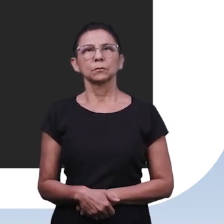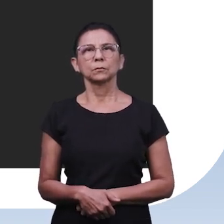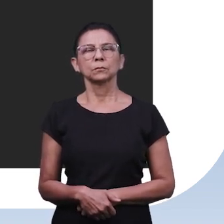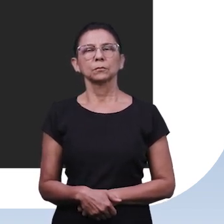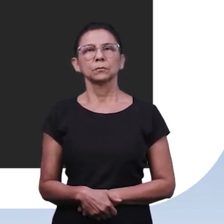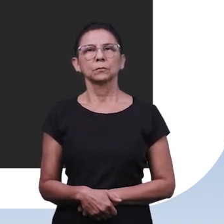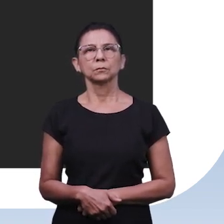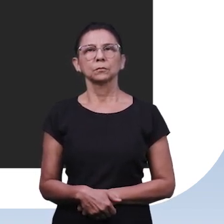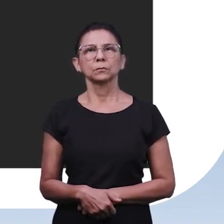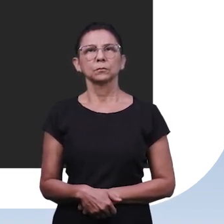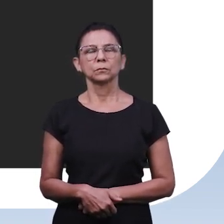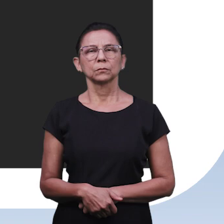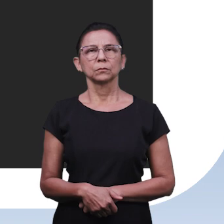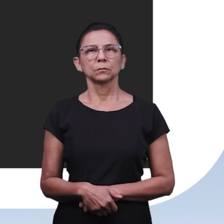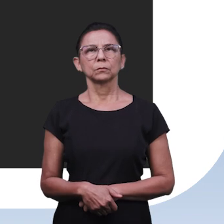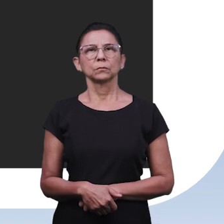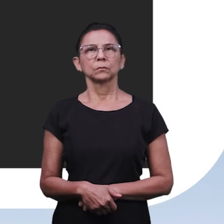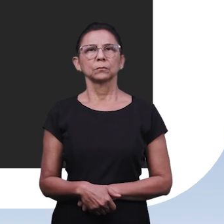nie